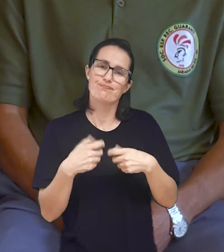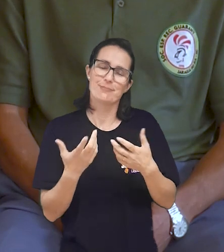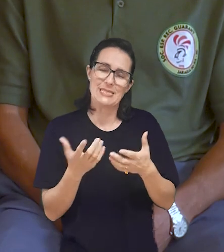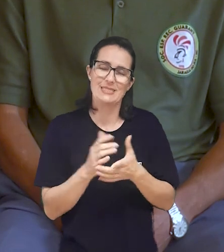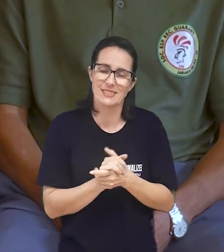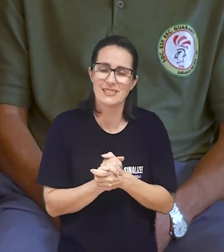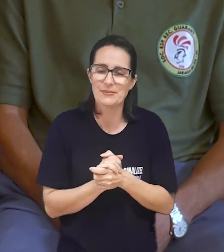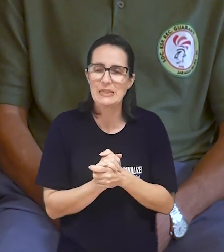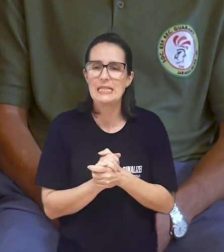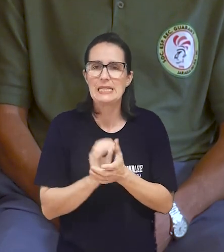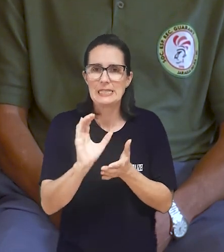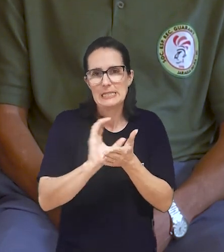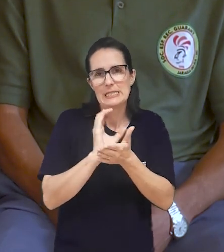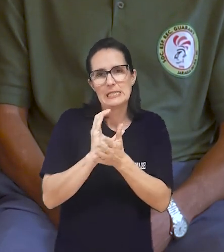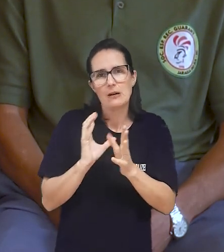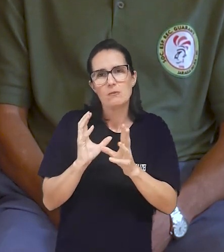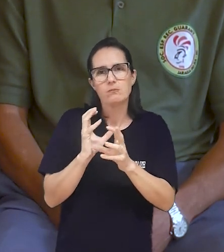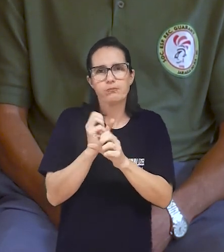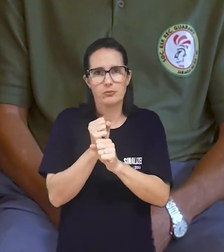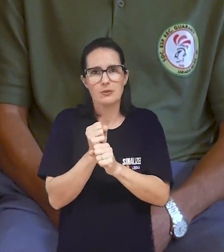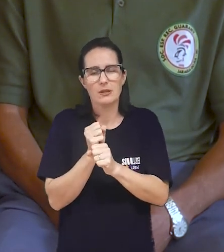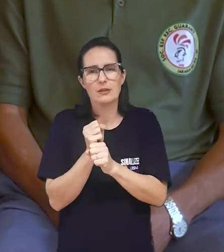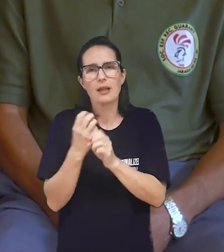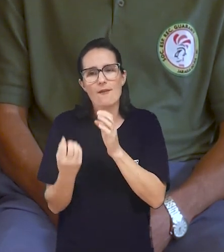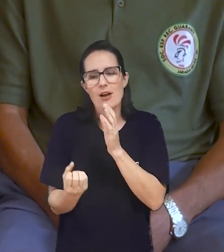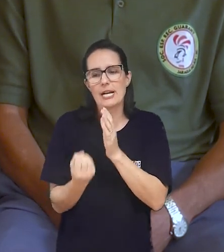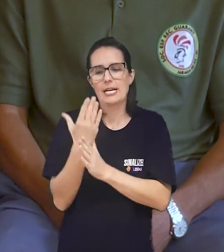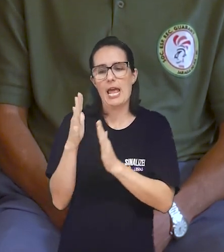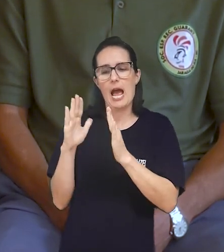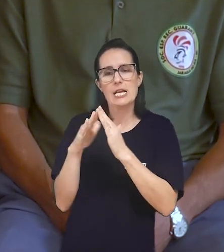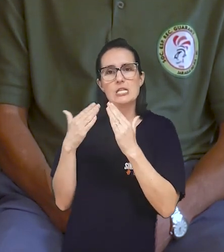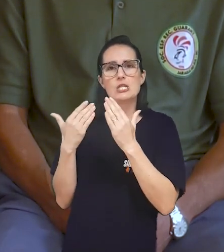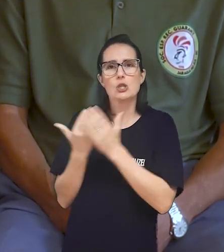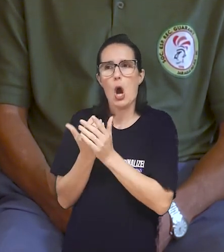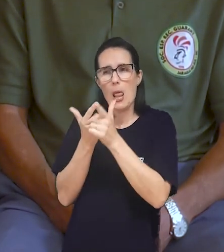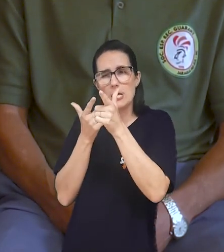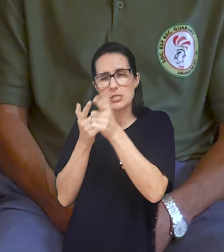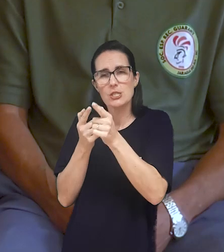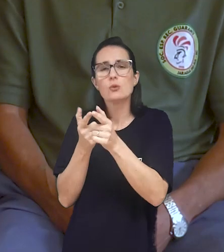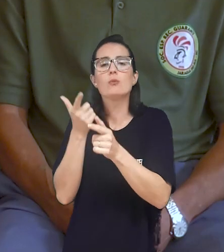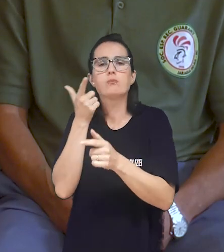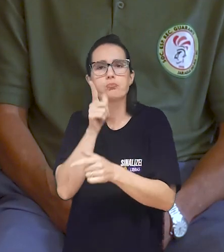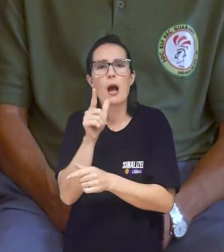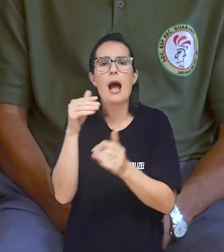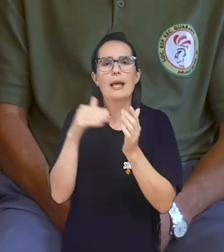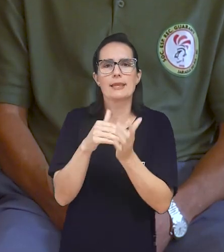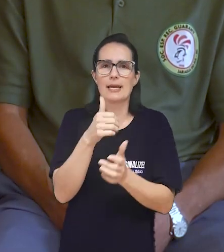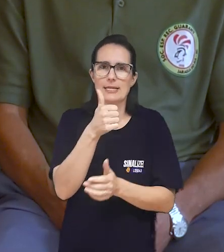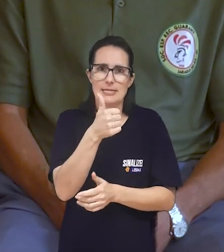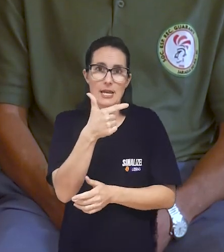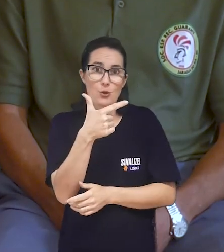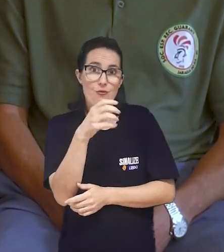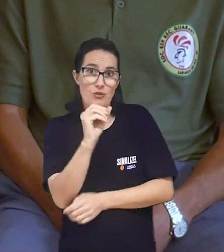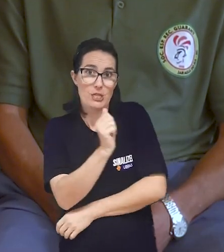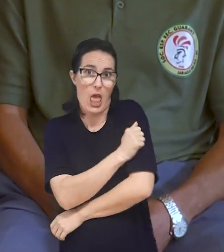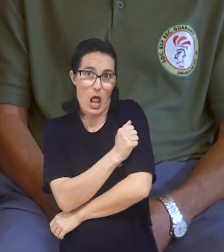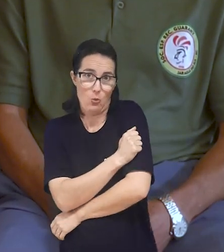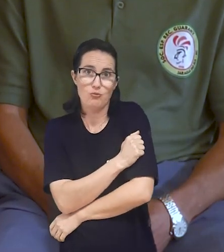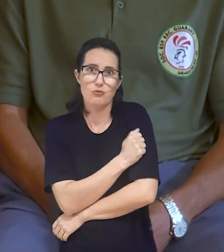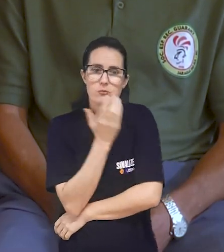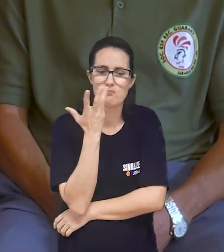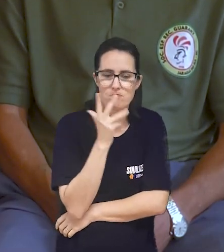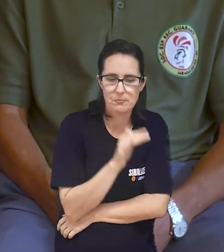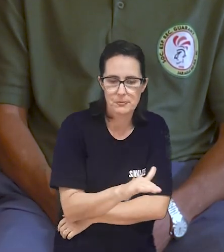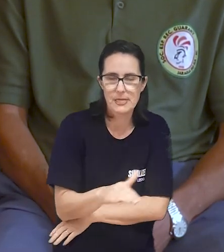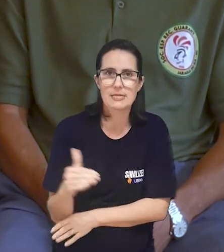disso, vai fazer um incentivo de uma escolinha de tiro de 120 alunos, que é desde crianças